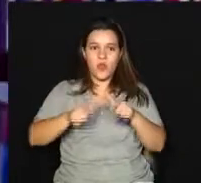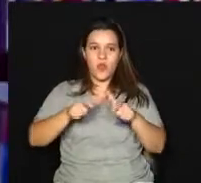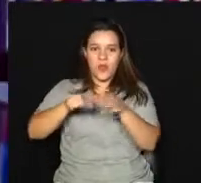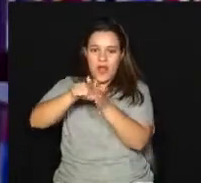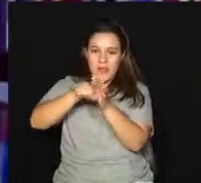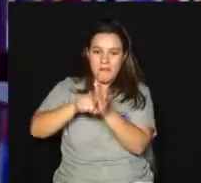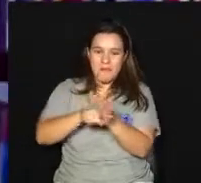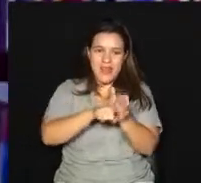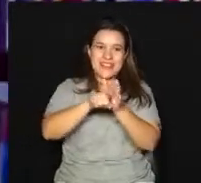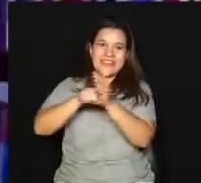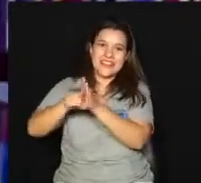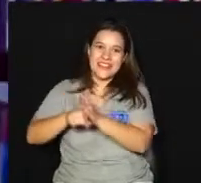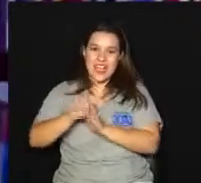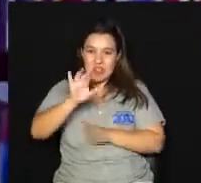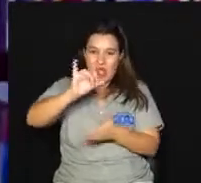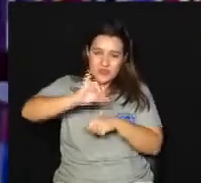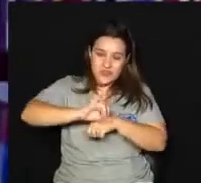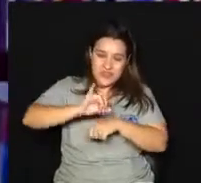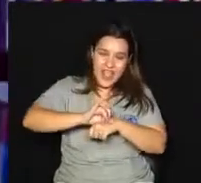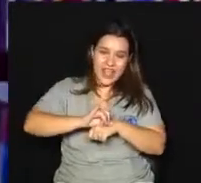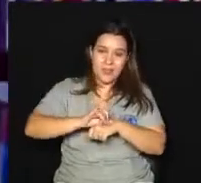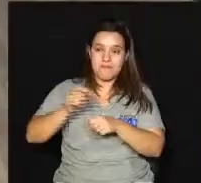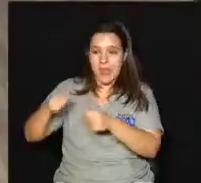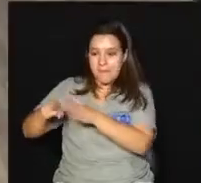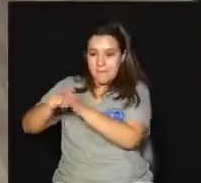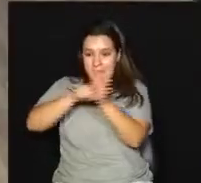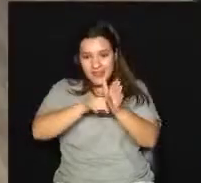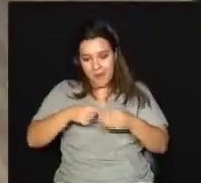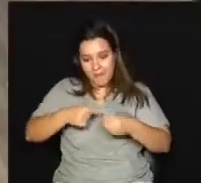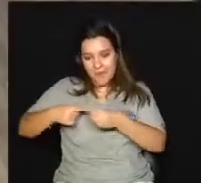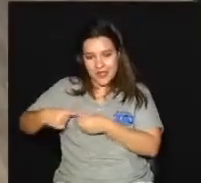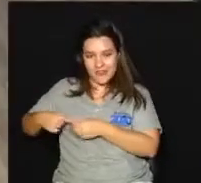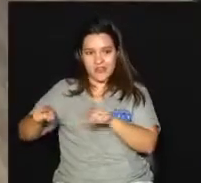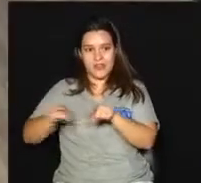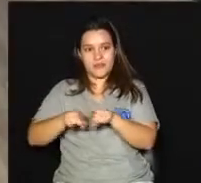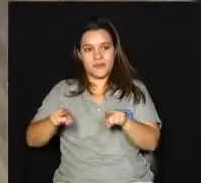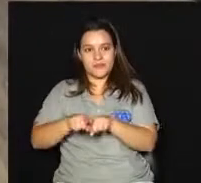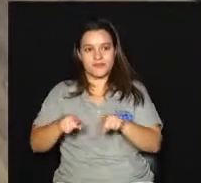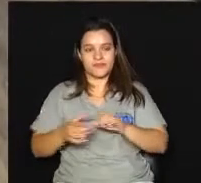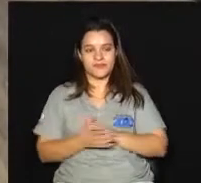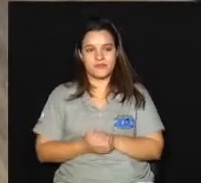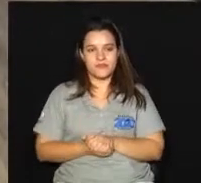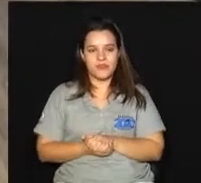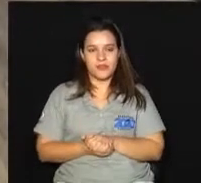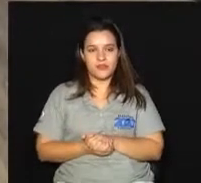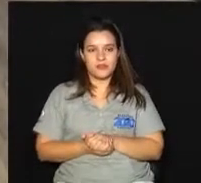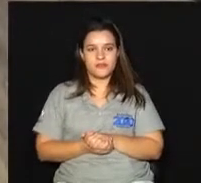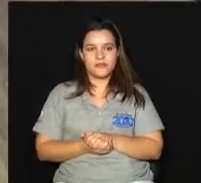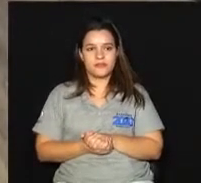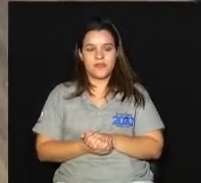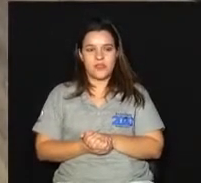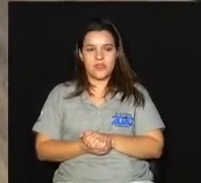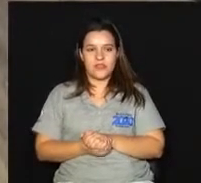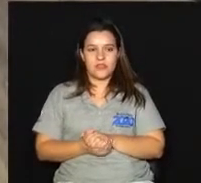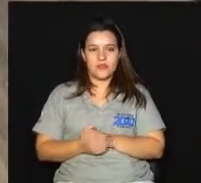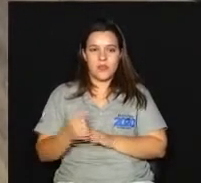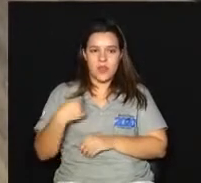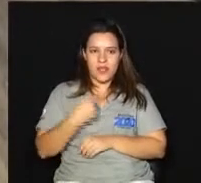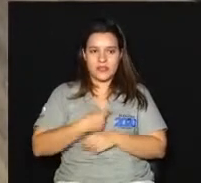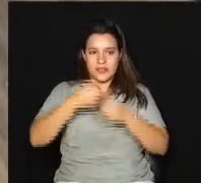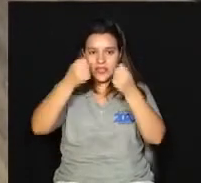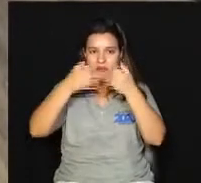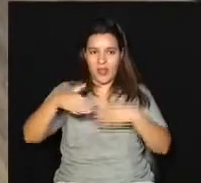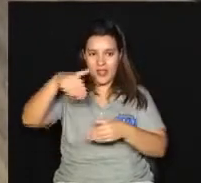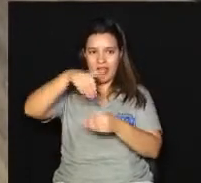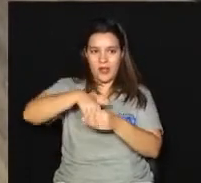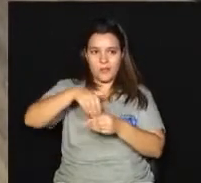dos eleitores. Tá. A gente citou recentemente as eleições